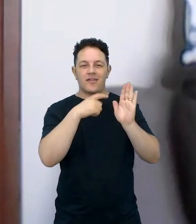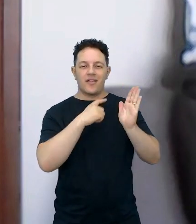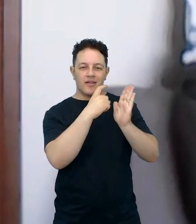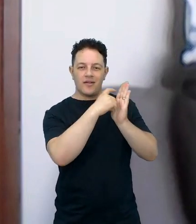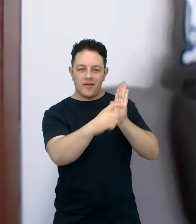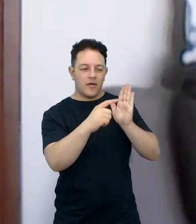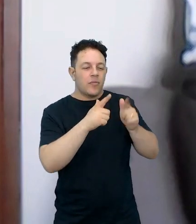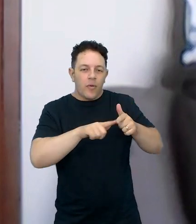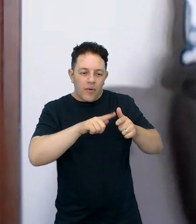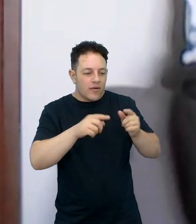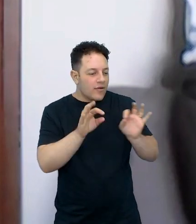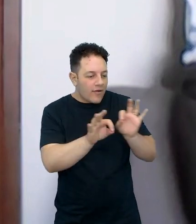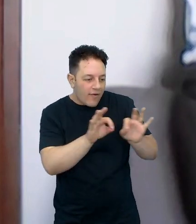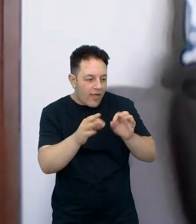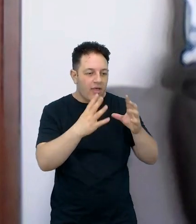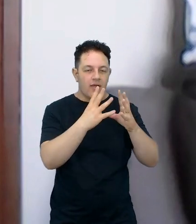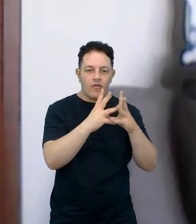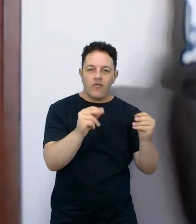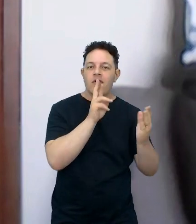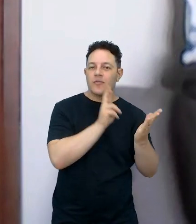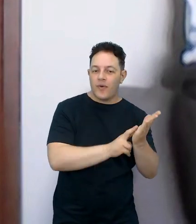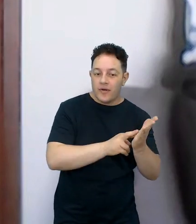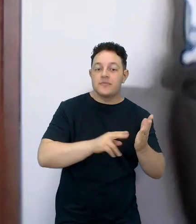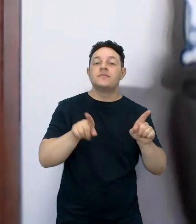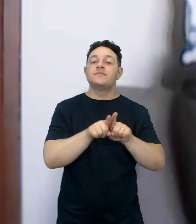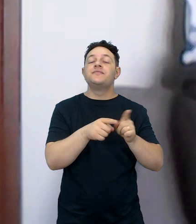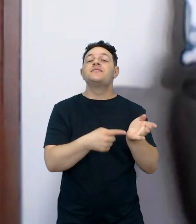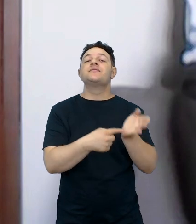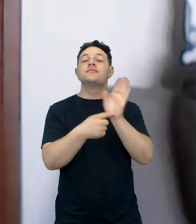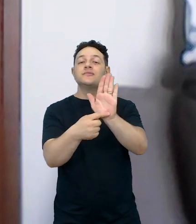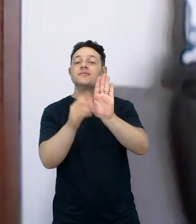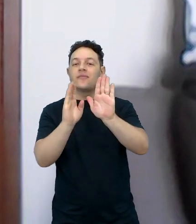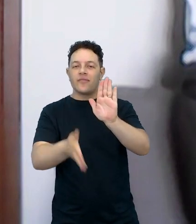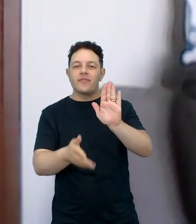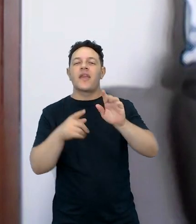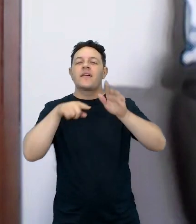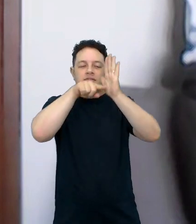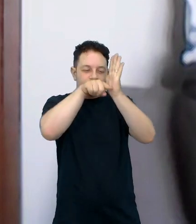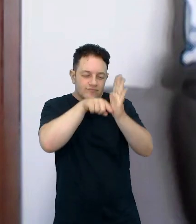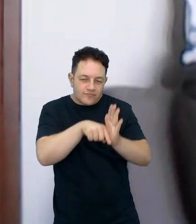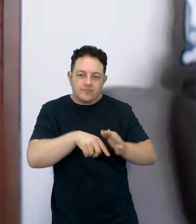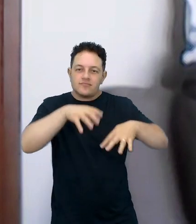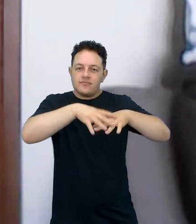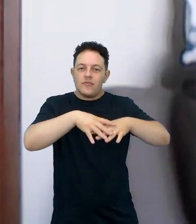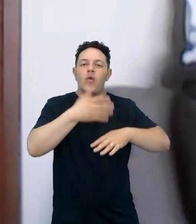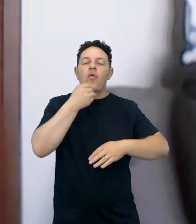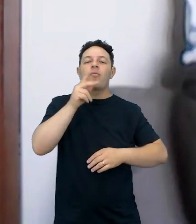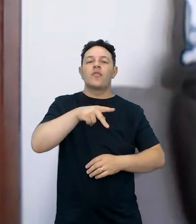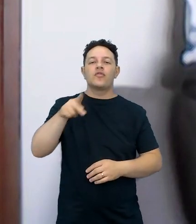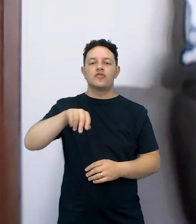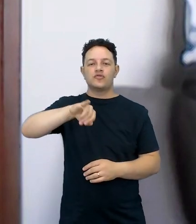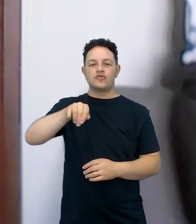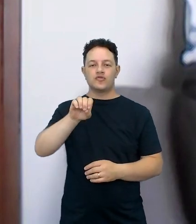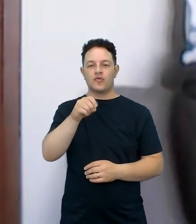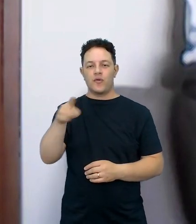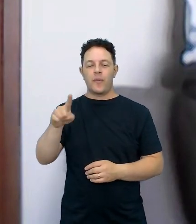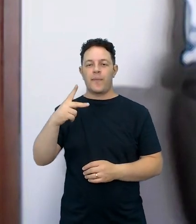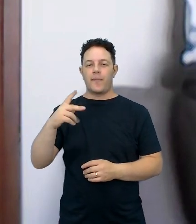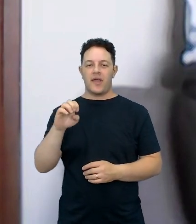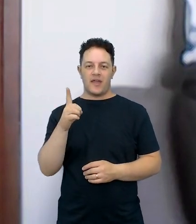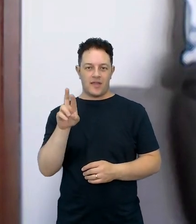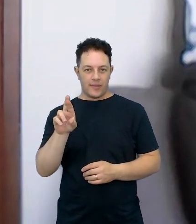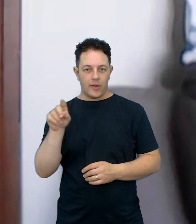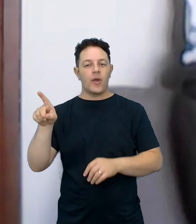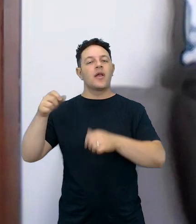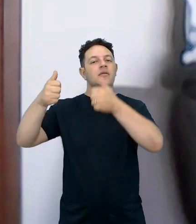problemas. Nós trouxemos aqui a investigação matemática, com a fala do professor João Pedro da Ponte, né, bem bacana aí,